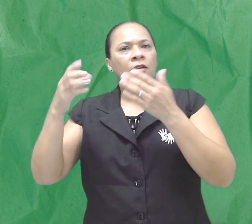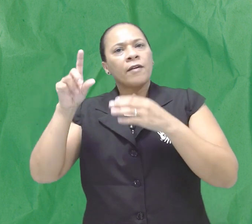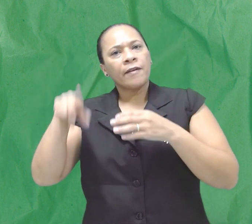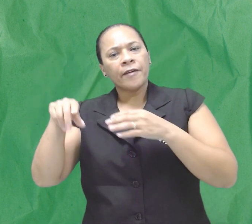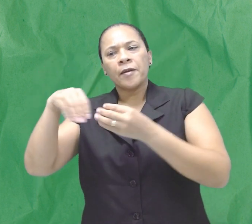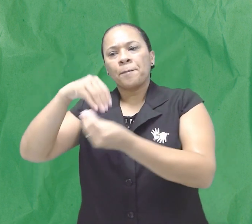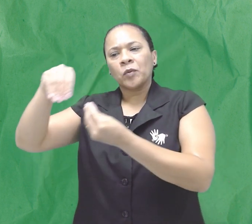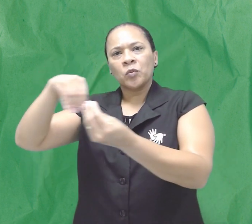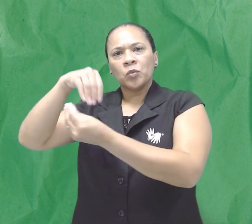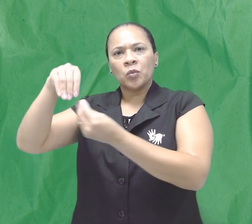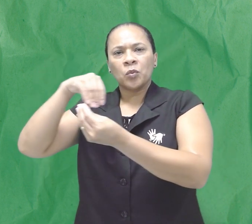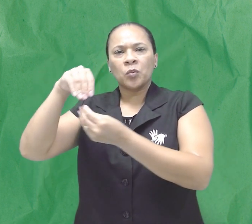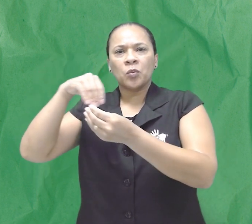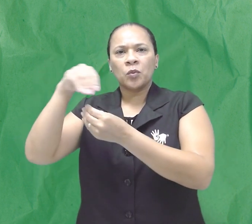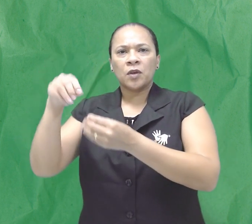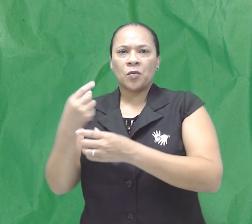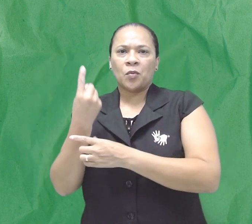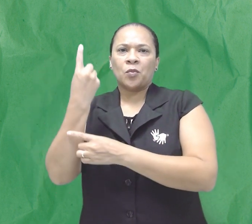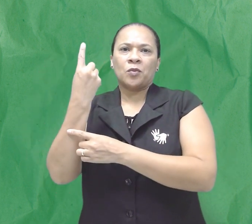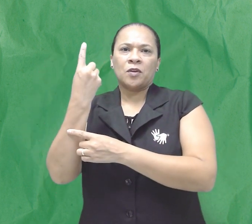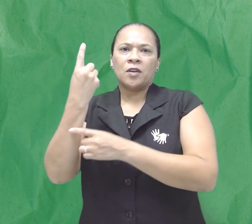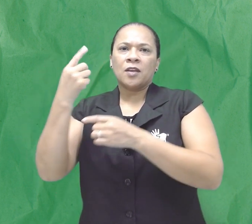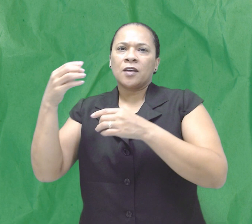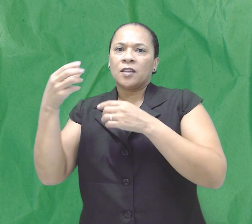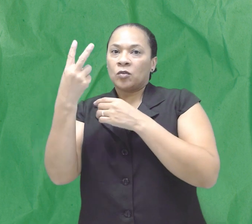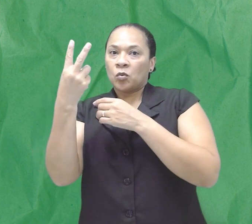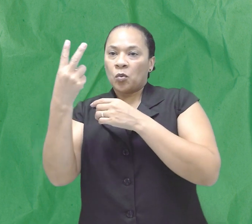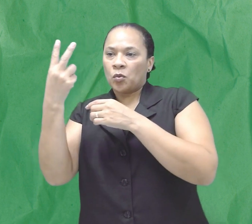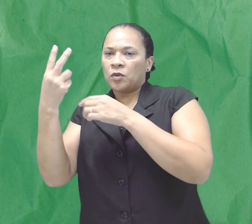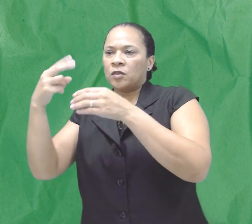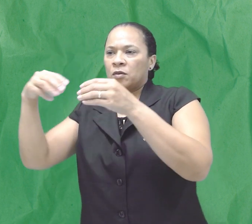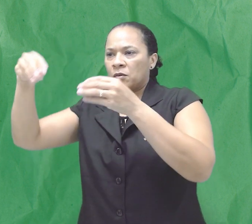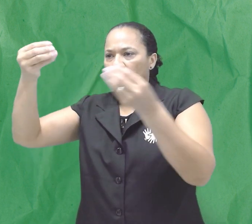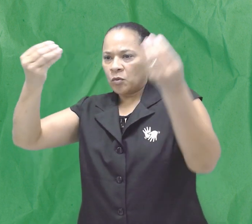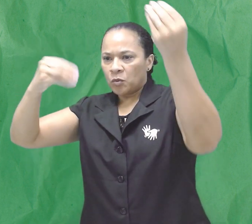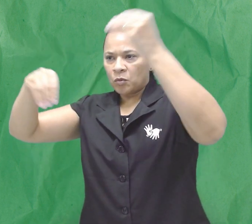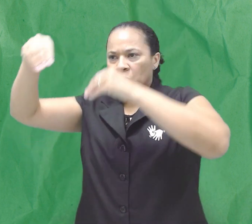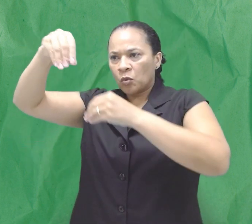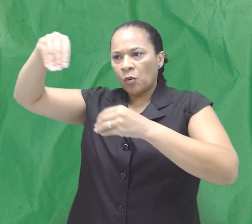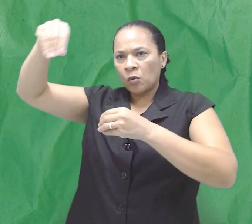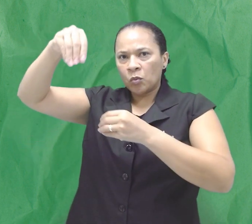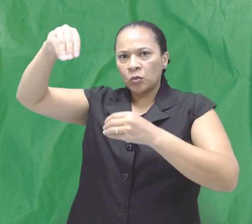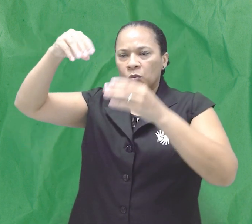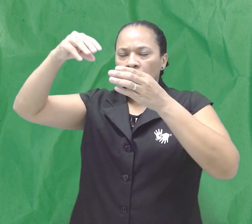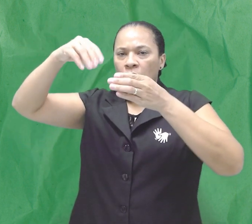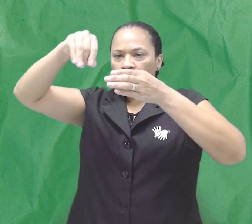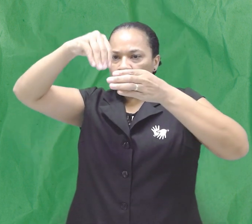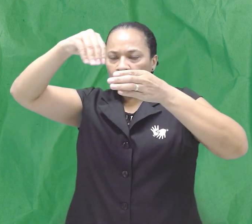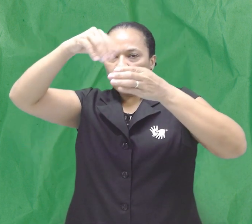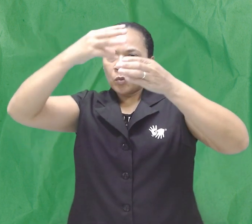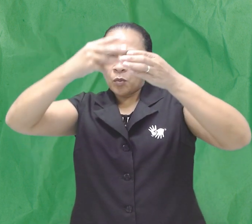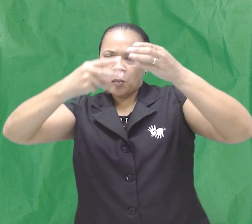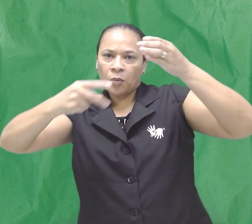é uma mistura homogênea formada a partir de dois componentes, um soluto e o solvente. De